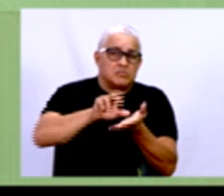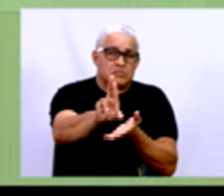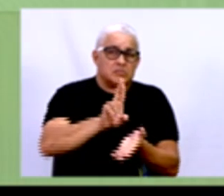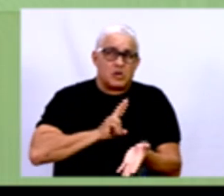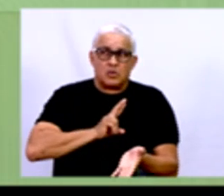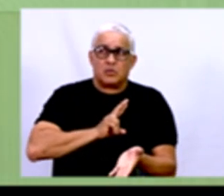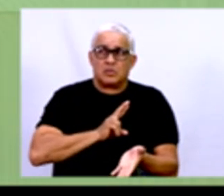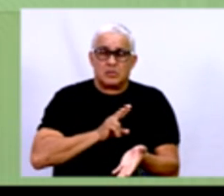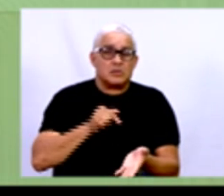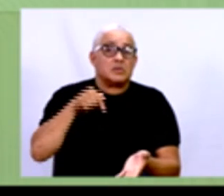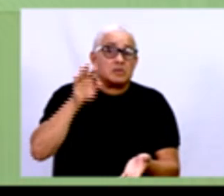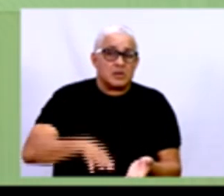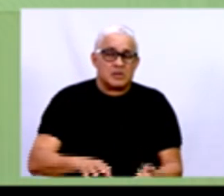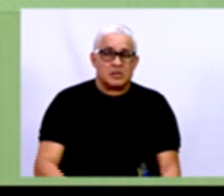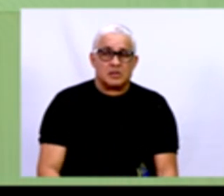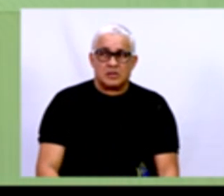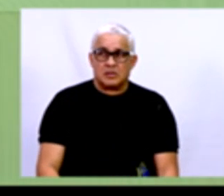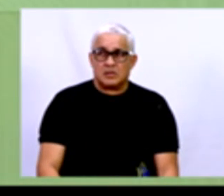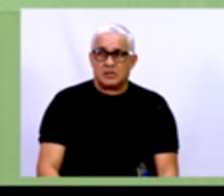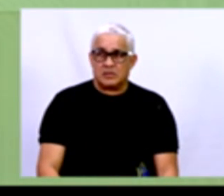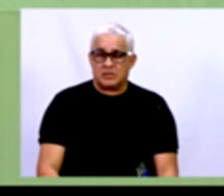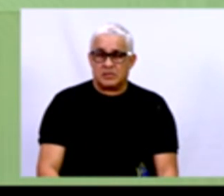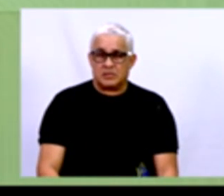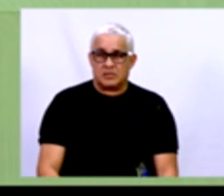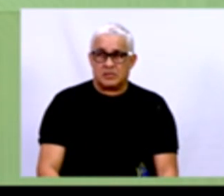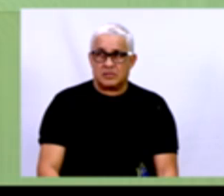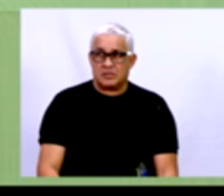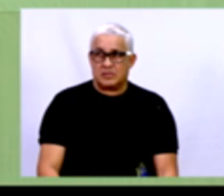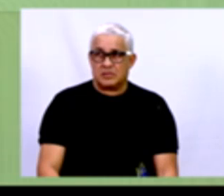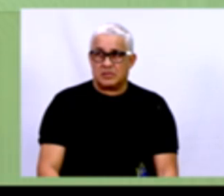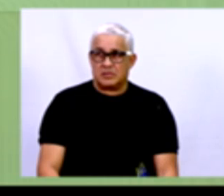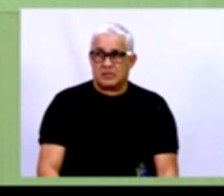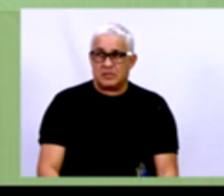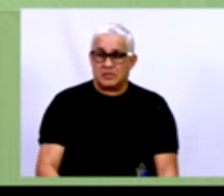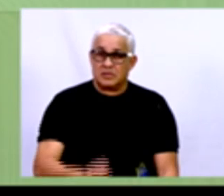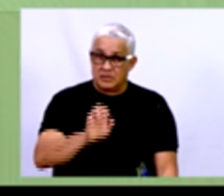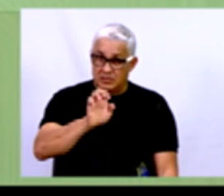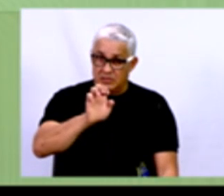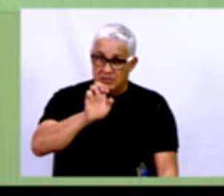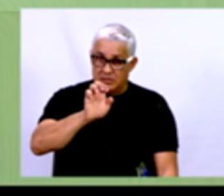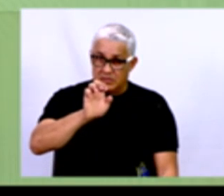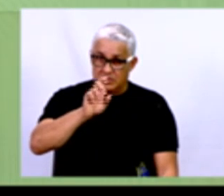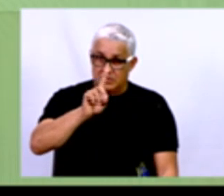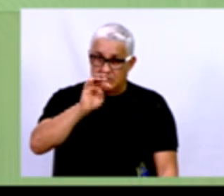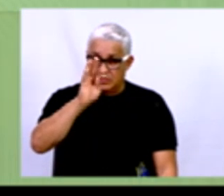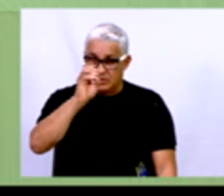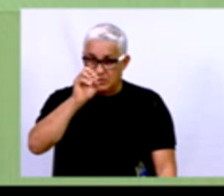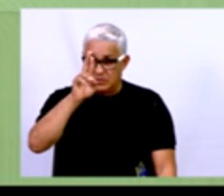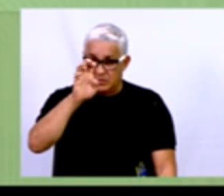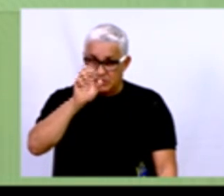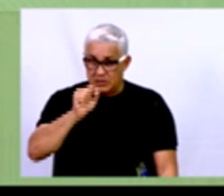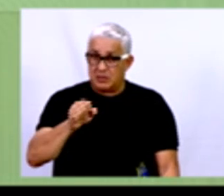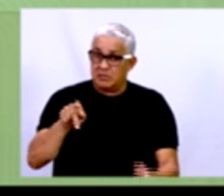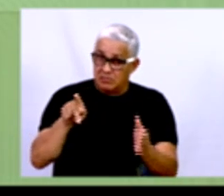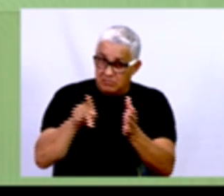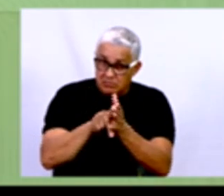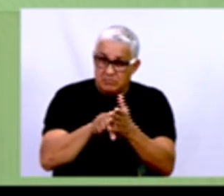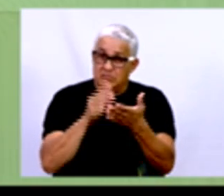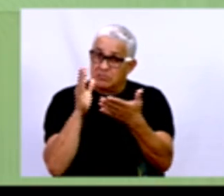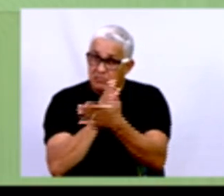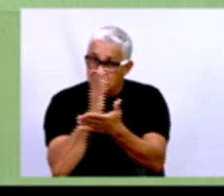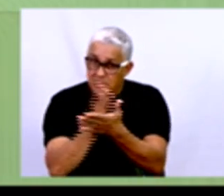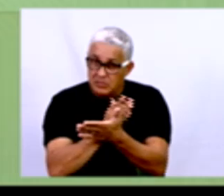Lá. O emissor, no caso, seriam os editores da revista, a própria revista, quem